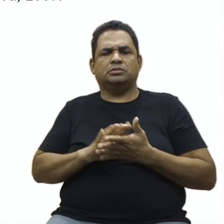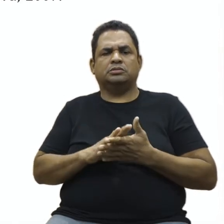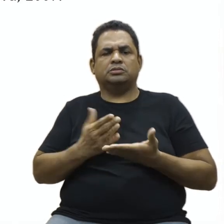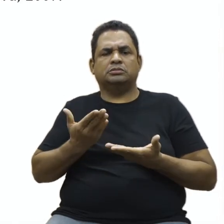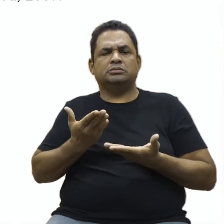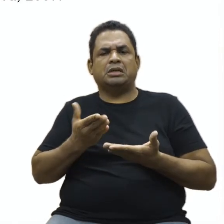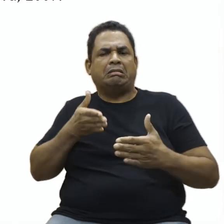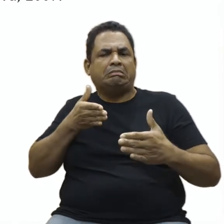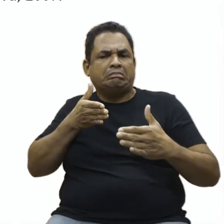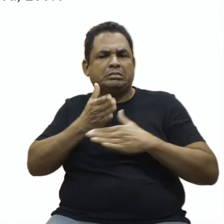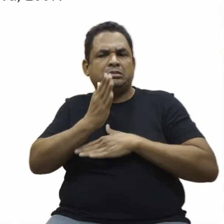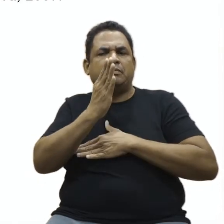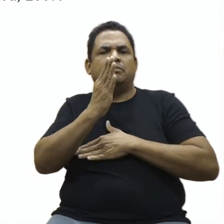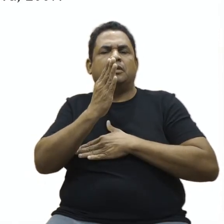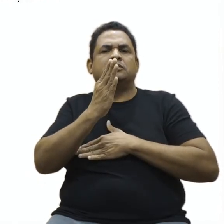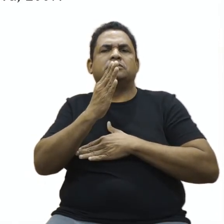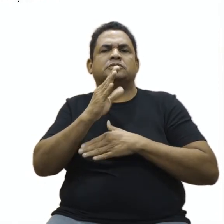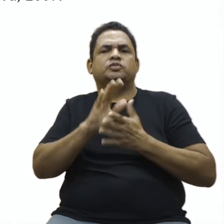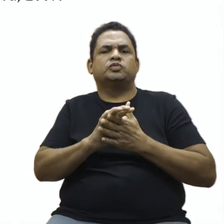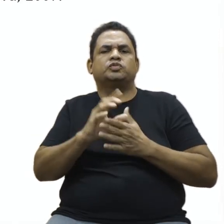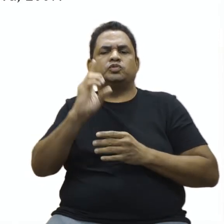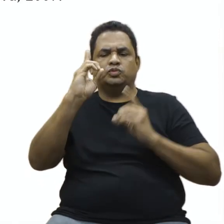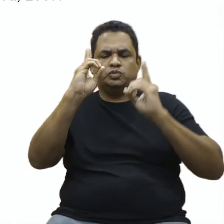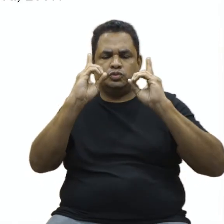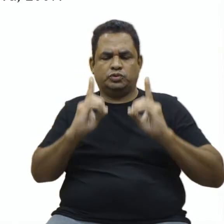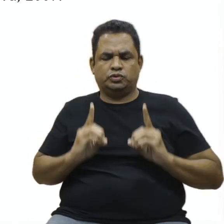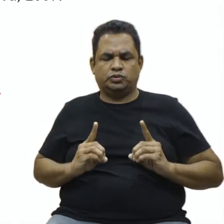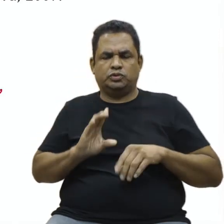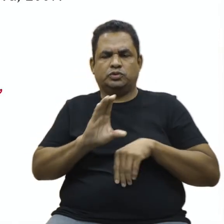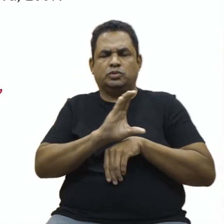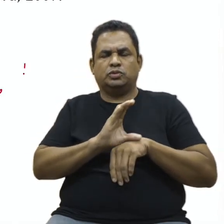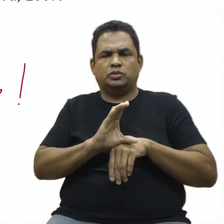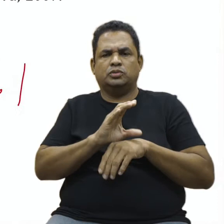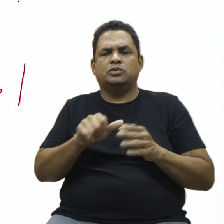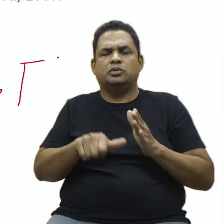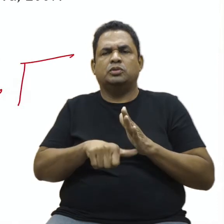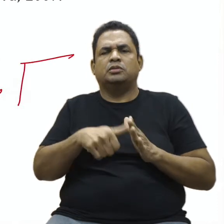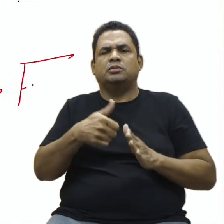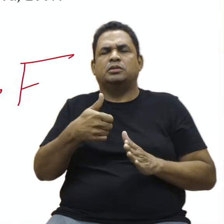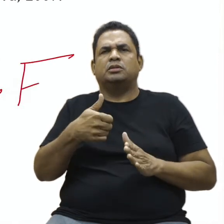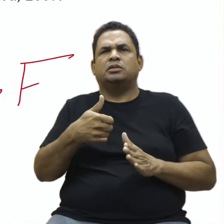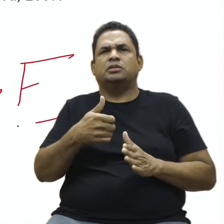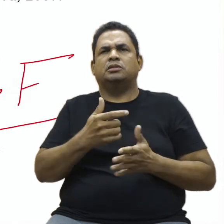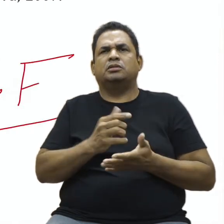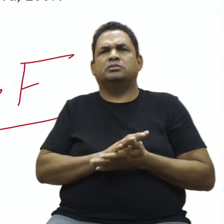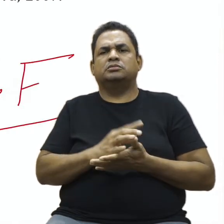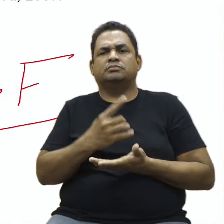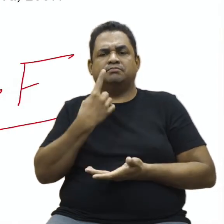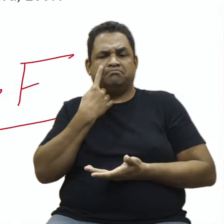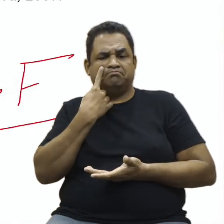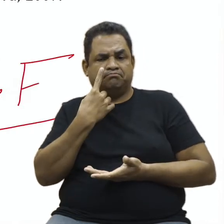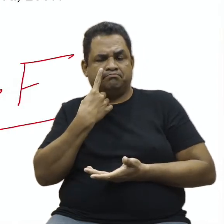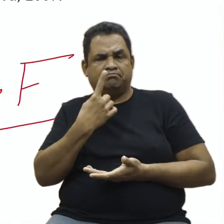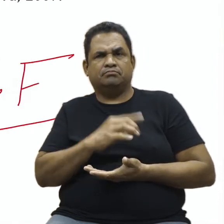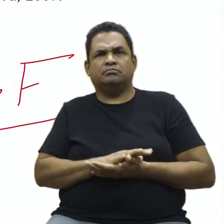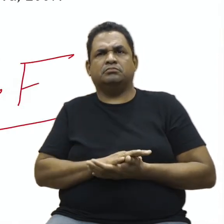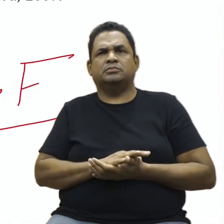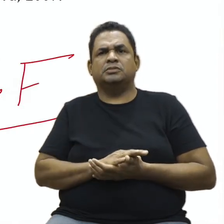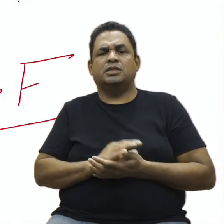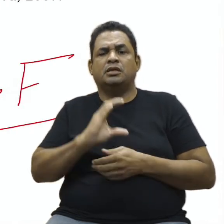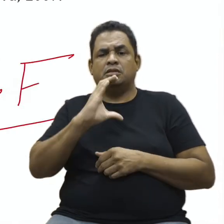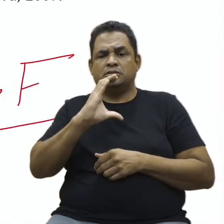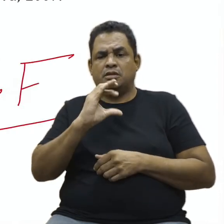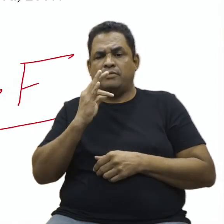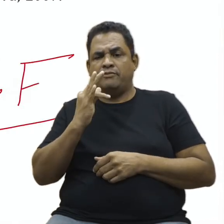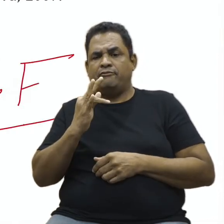direitos constitucionais, né? Então, o primeiro direito que a gente tem que estar atento é os direitos constitucionais.